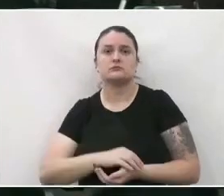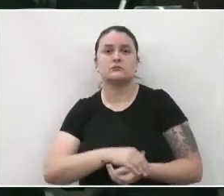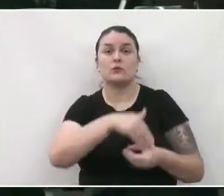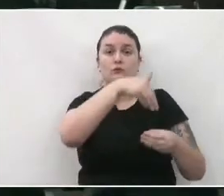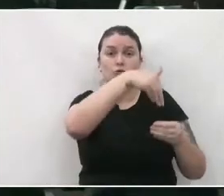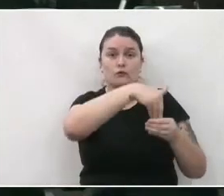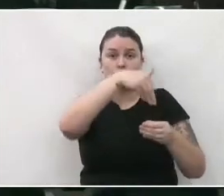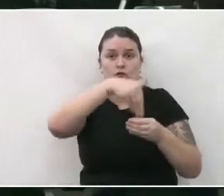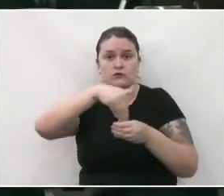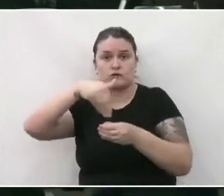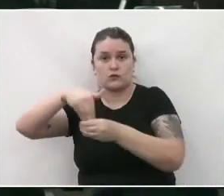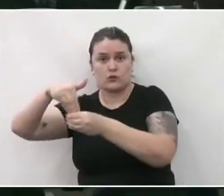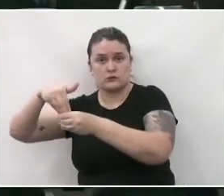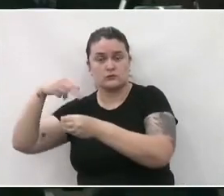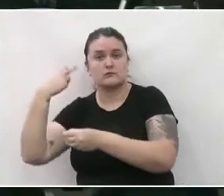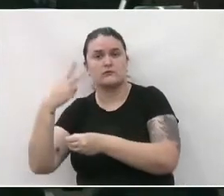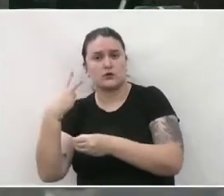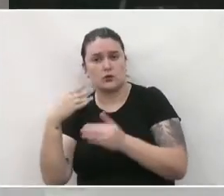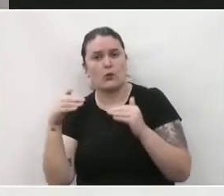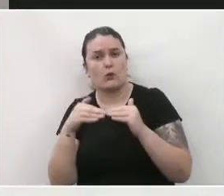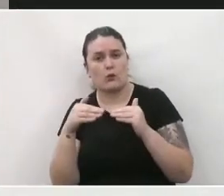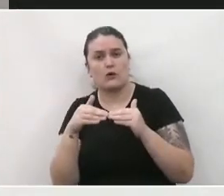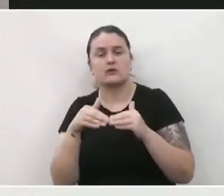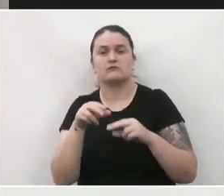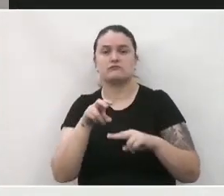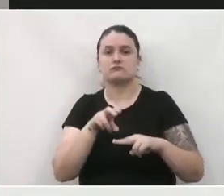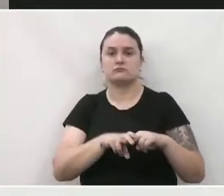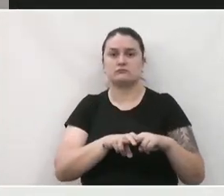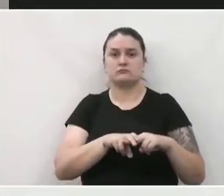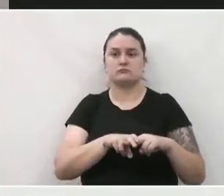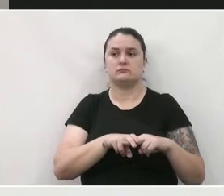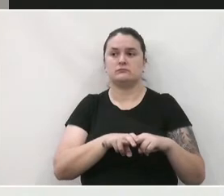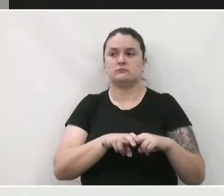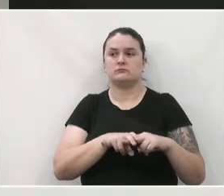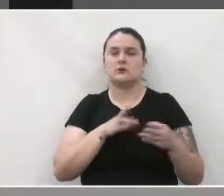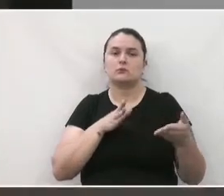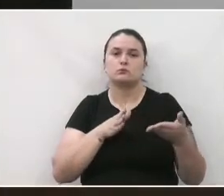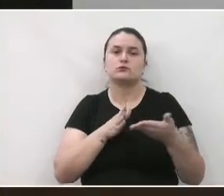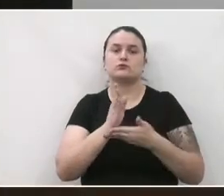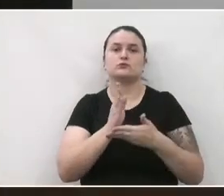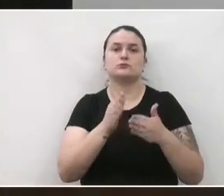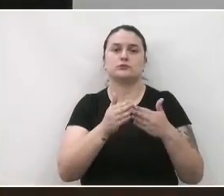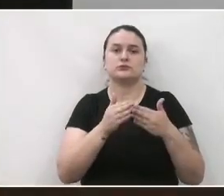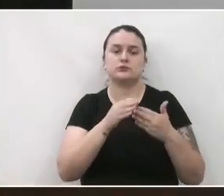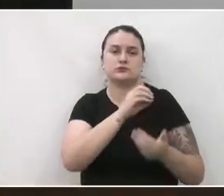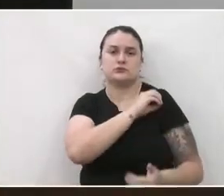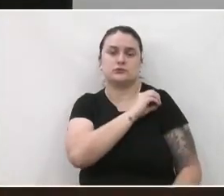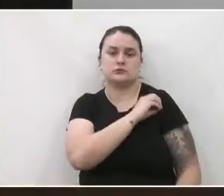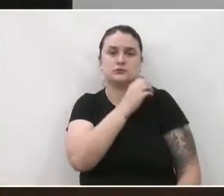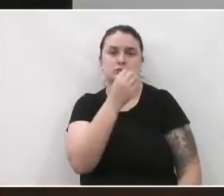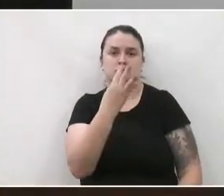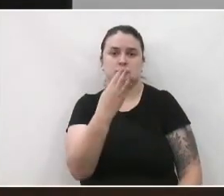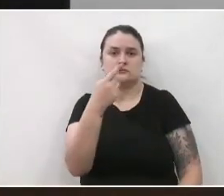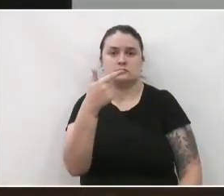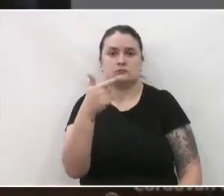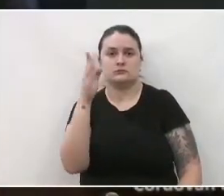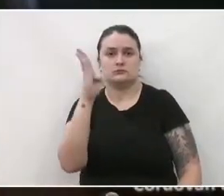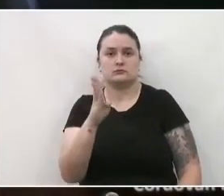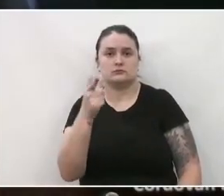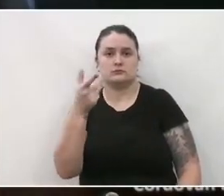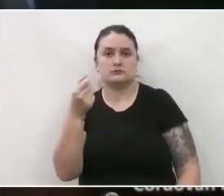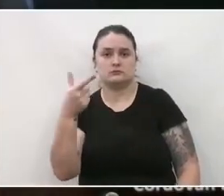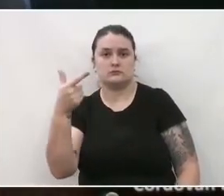Em votação. Senhores vereadores que aprovam, permaneçam como estão. Aprovado o requerimento número 42/2021.